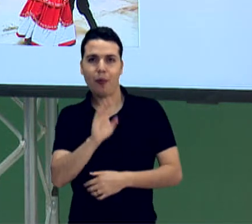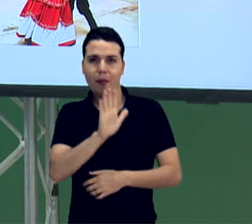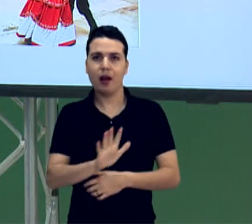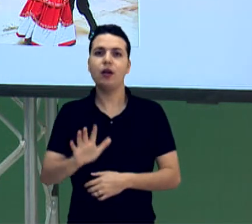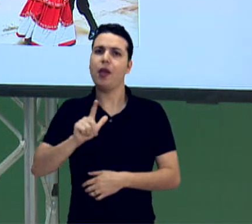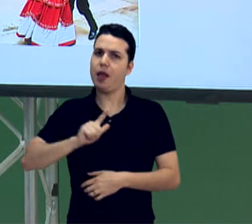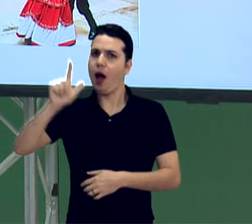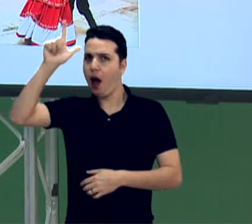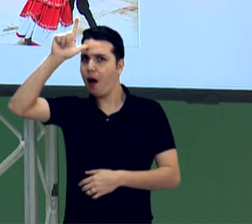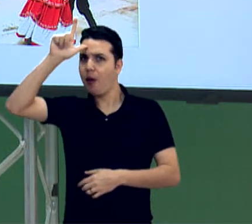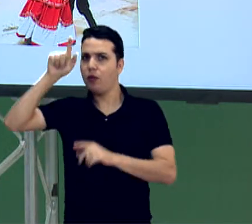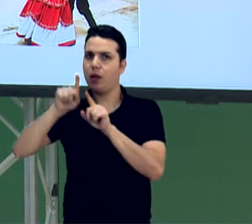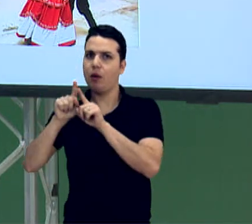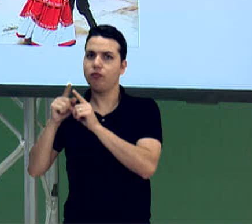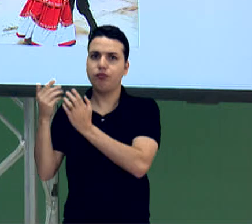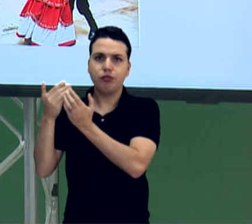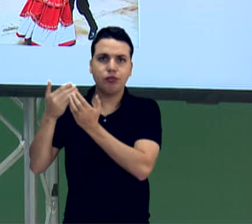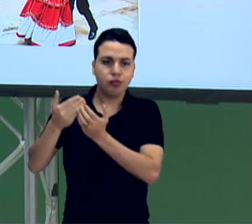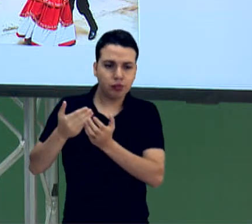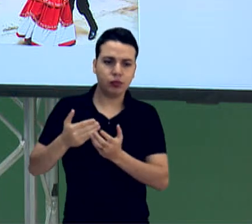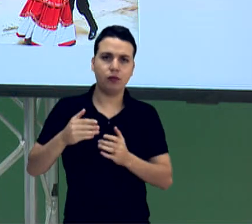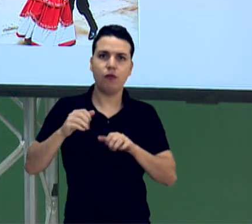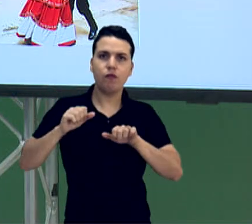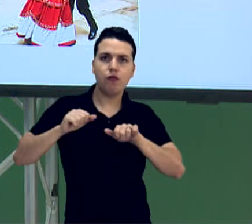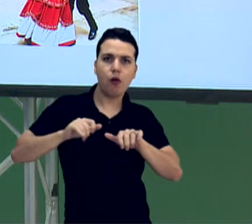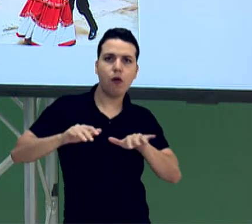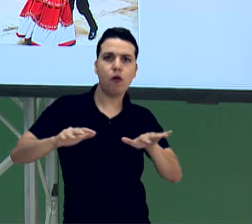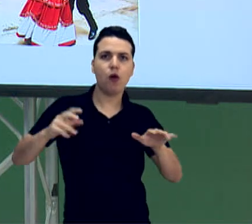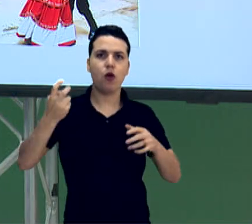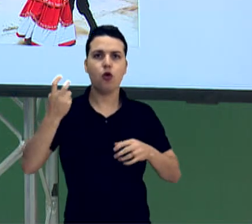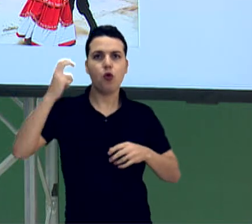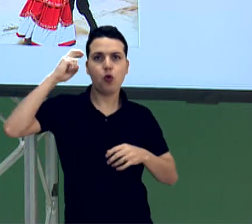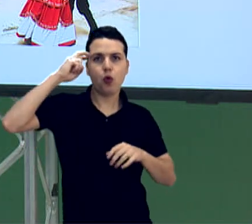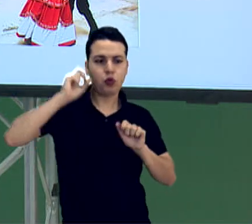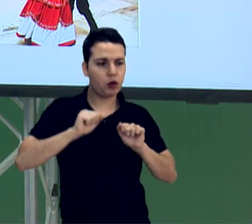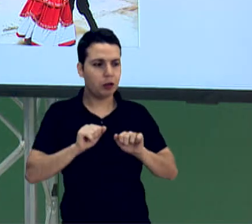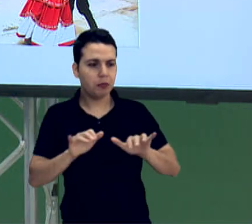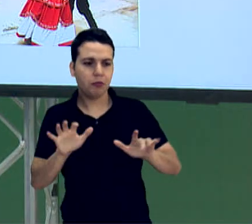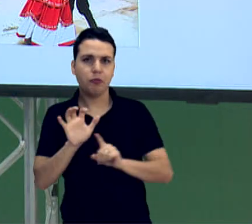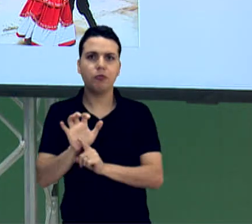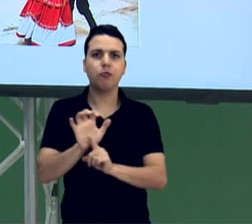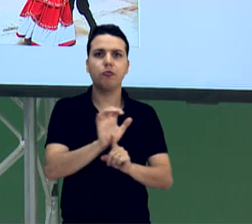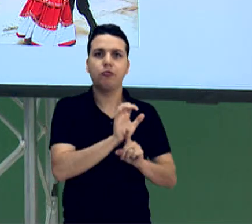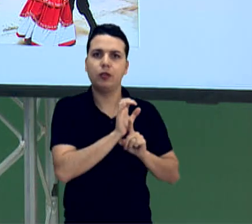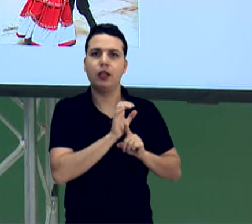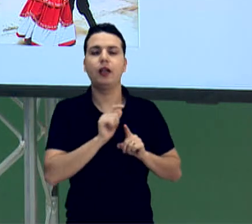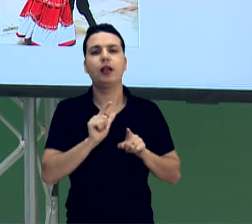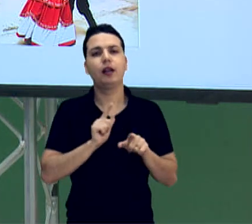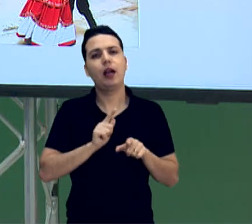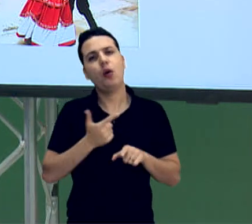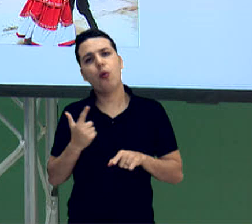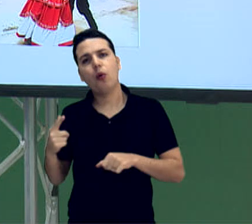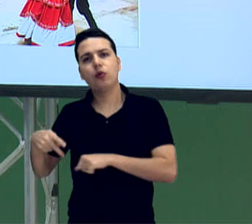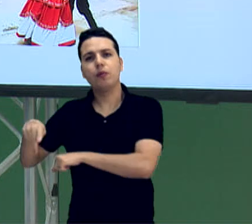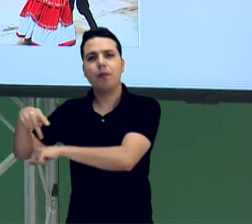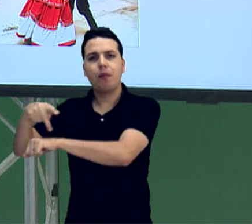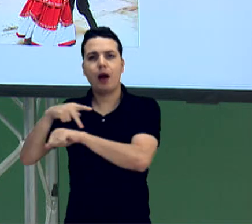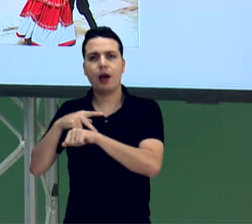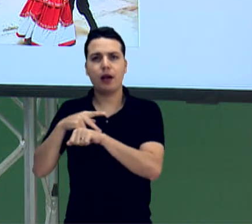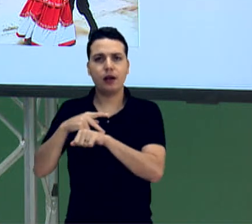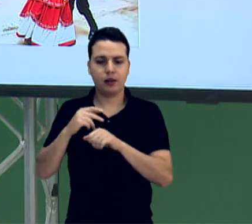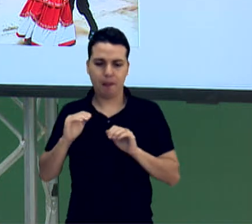sendo difundida e aí sofreu essas influências, né, desses países vizinhos, né, dessa questão